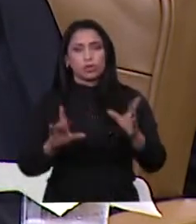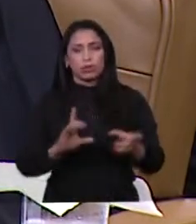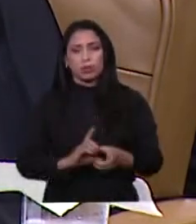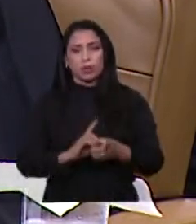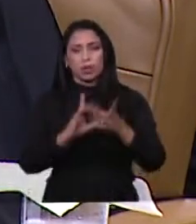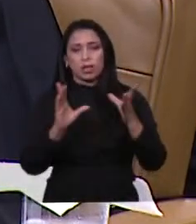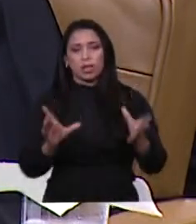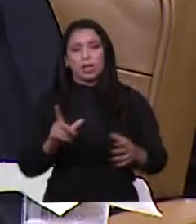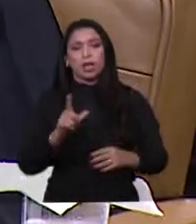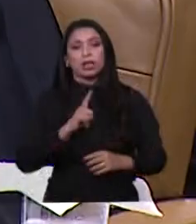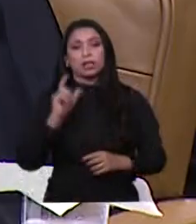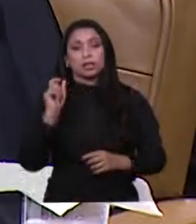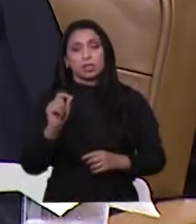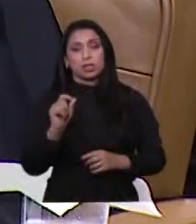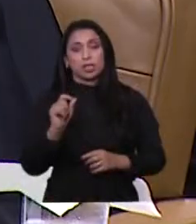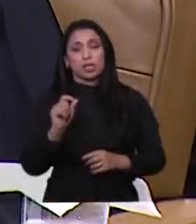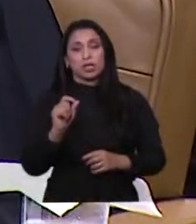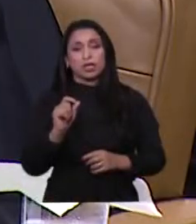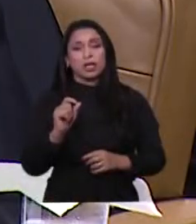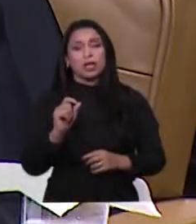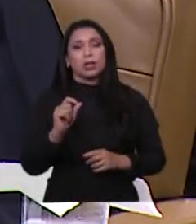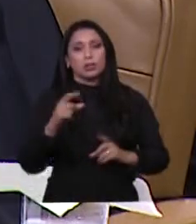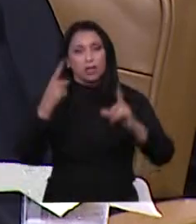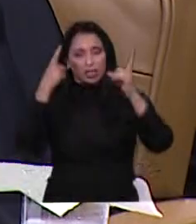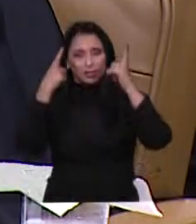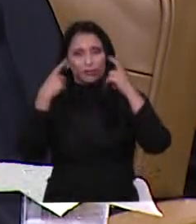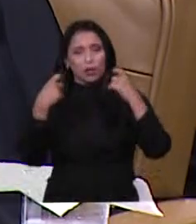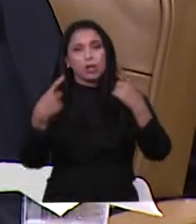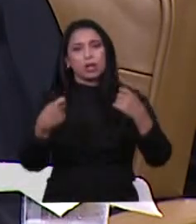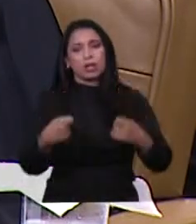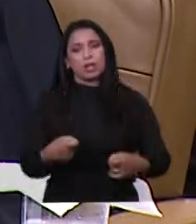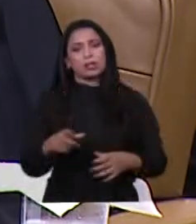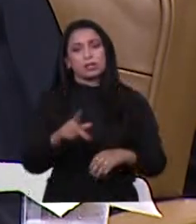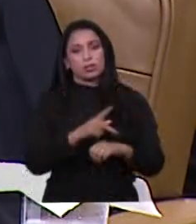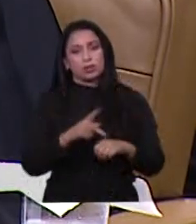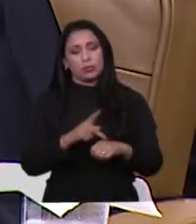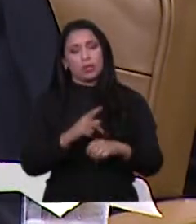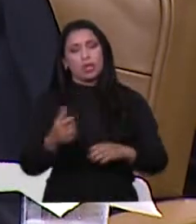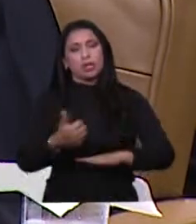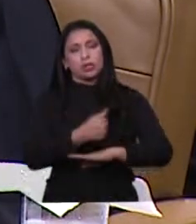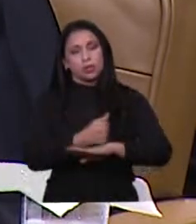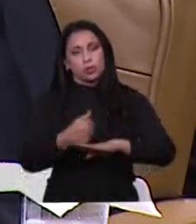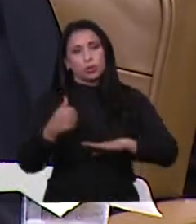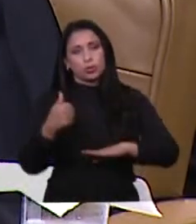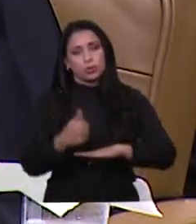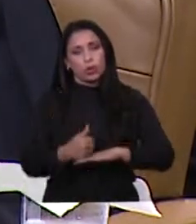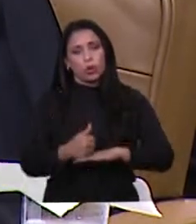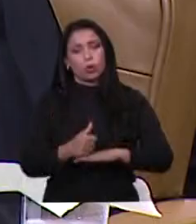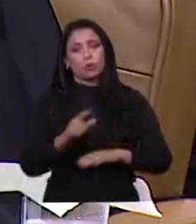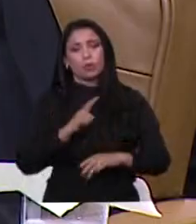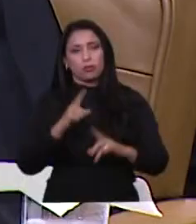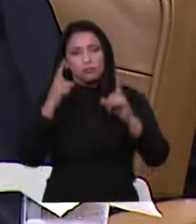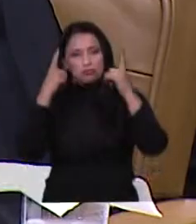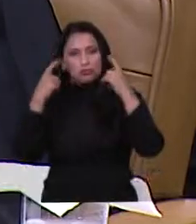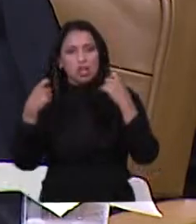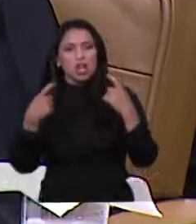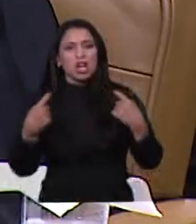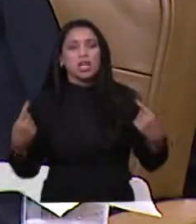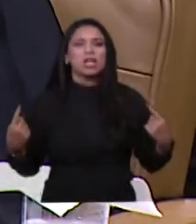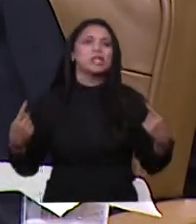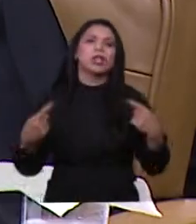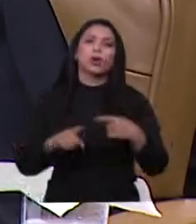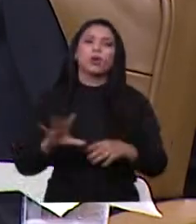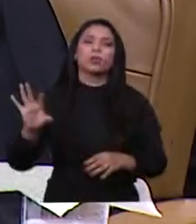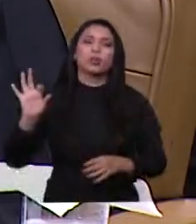de tentar a abolição violenta do Estado Democrático de Direito e de golpe de Estado, com práticas de violência contra agentes